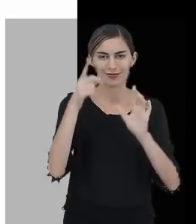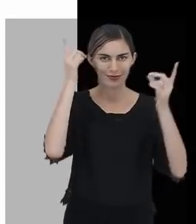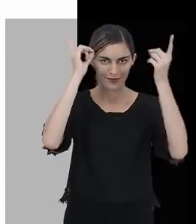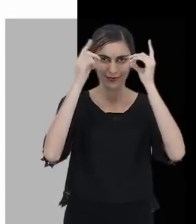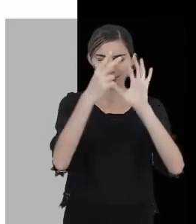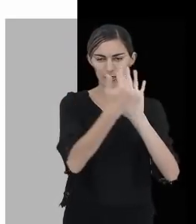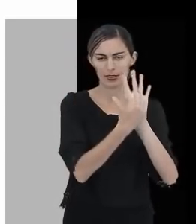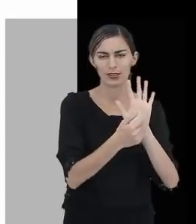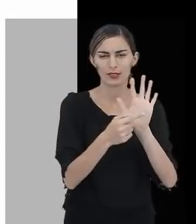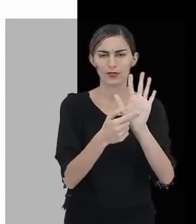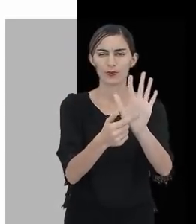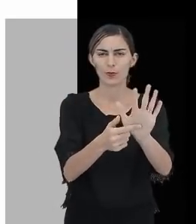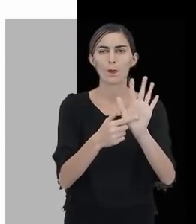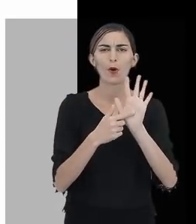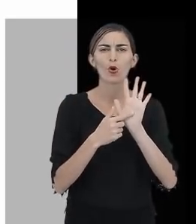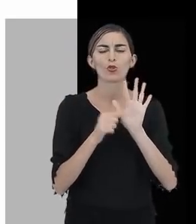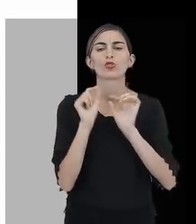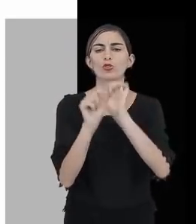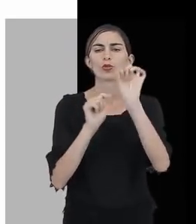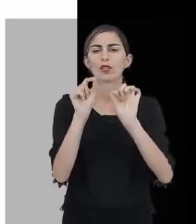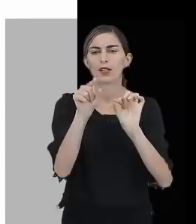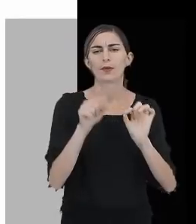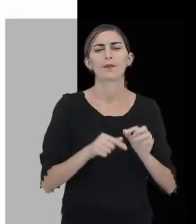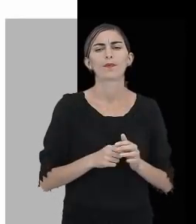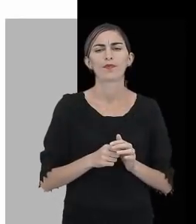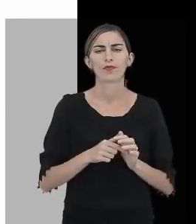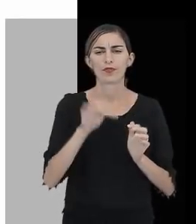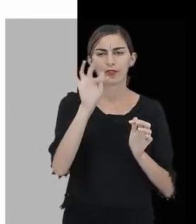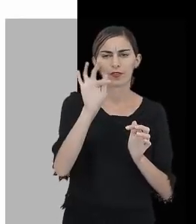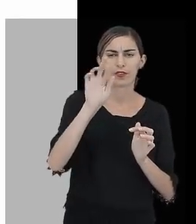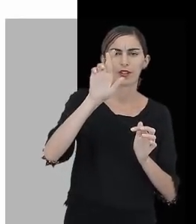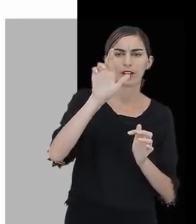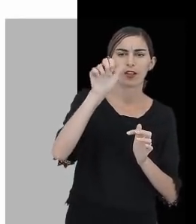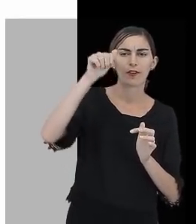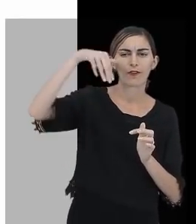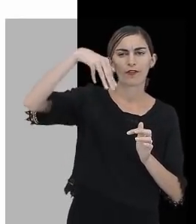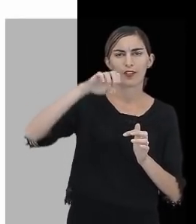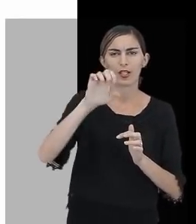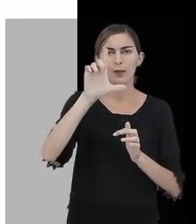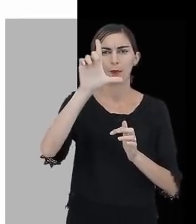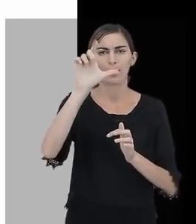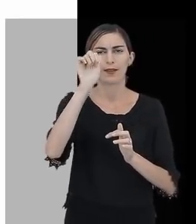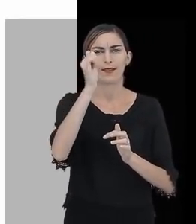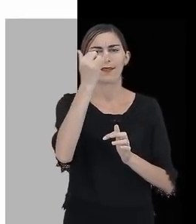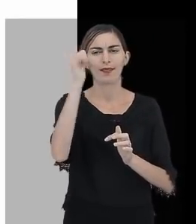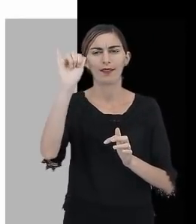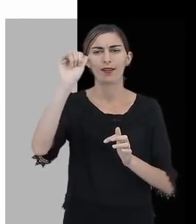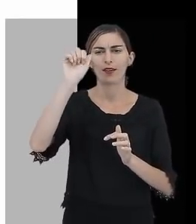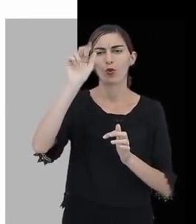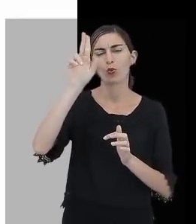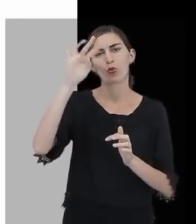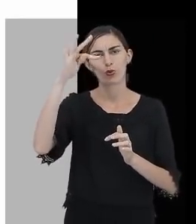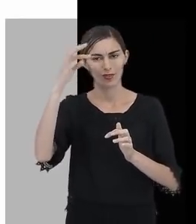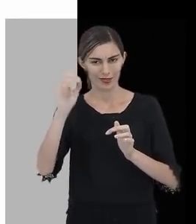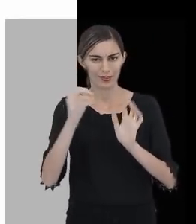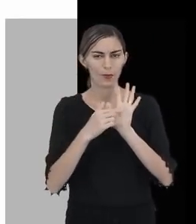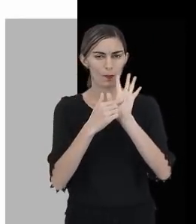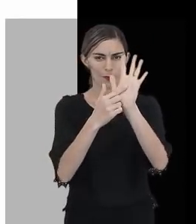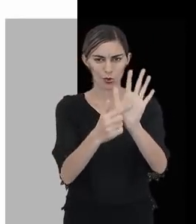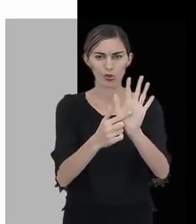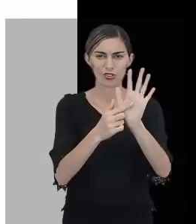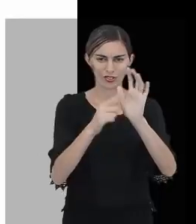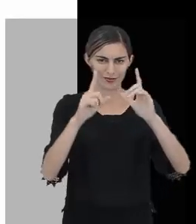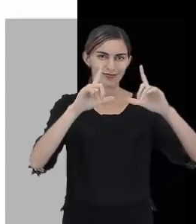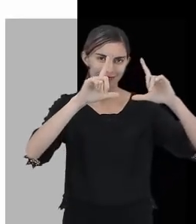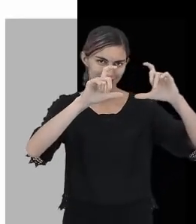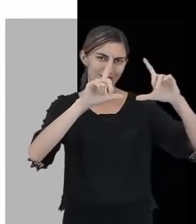certo? Ele mostra aqui, ó, o frame layout. Aí ele coloca essa imagem, image view big, que é essa